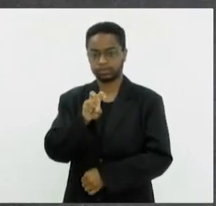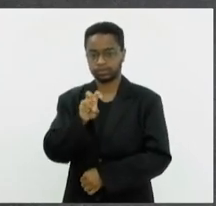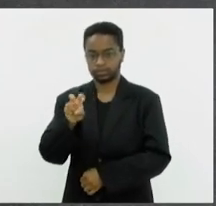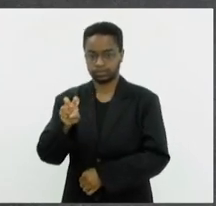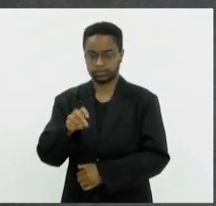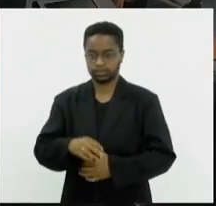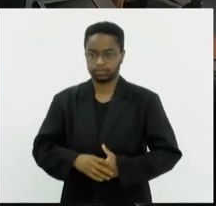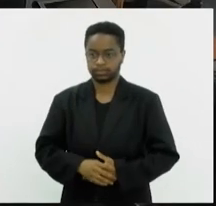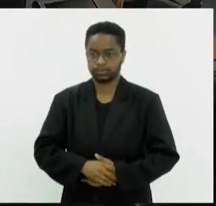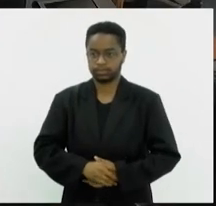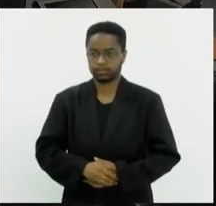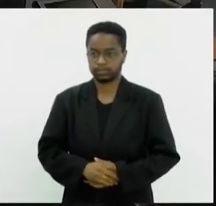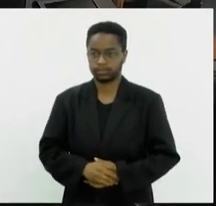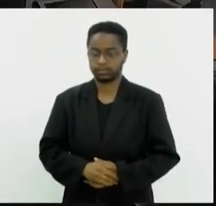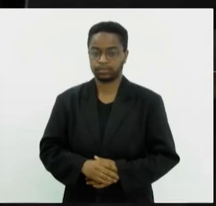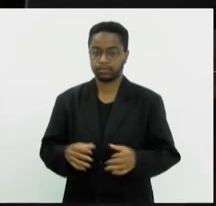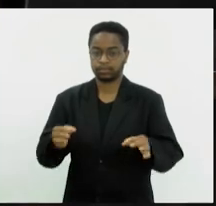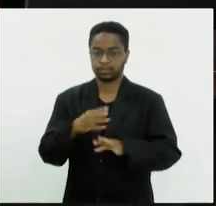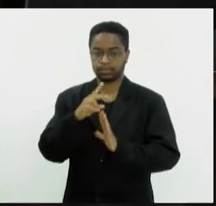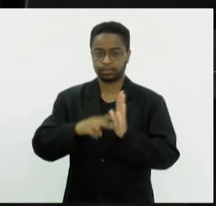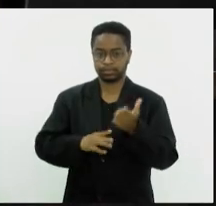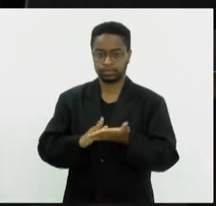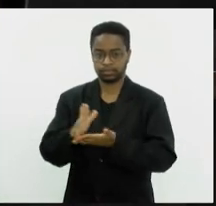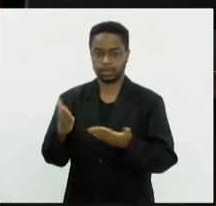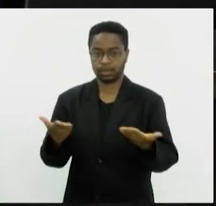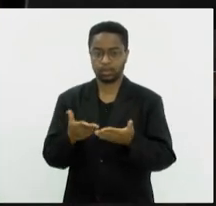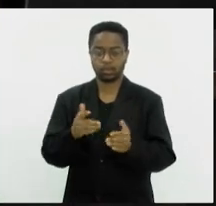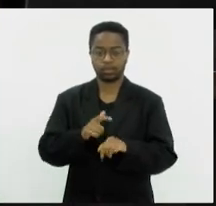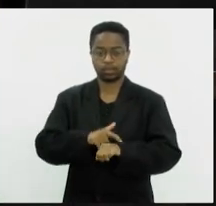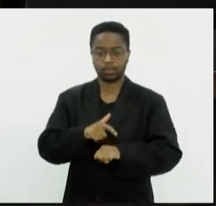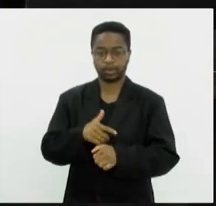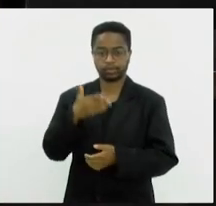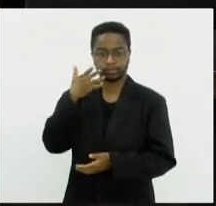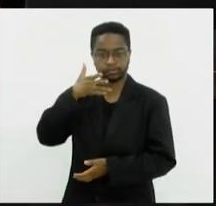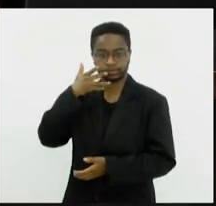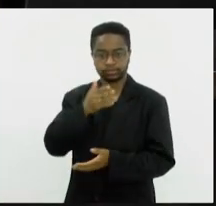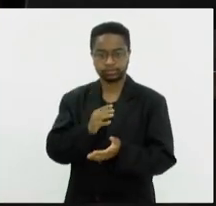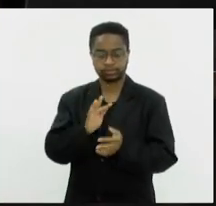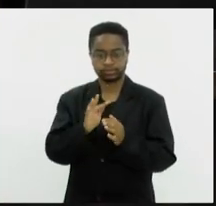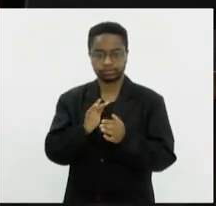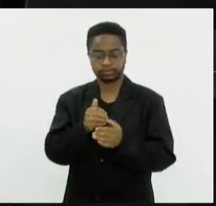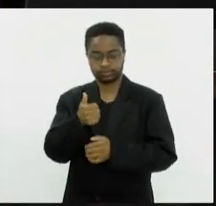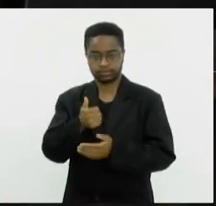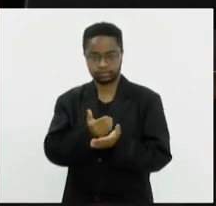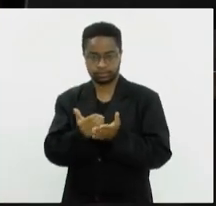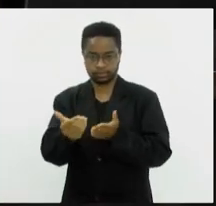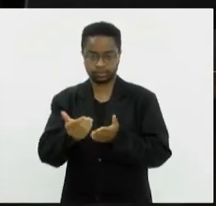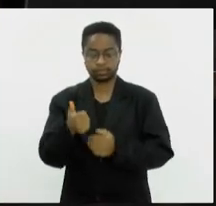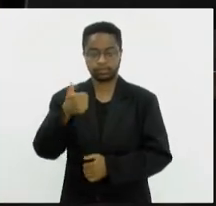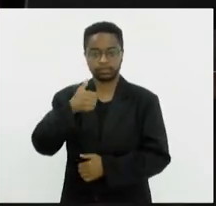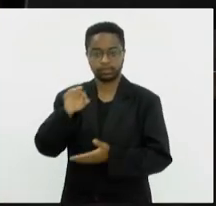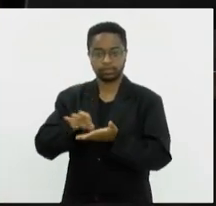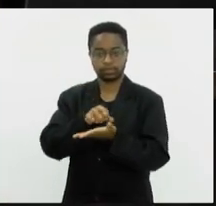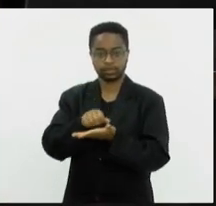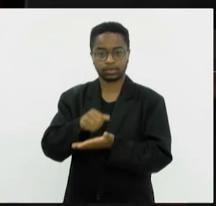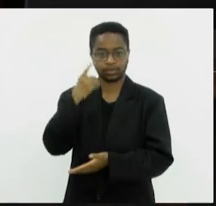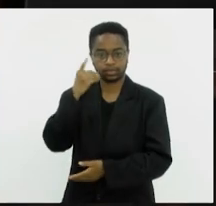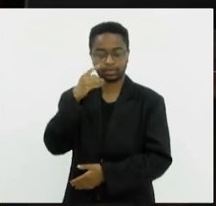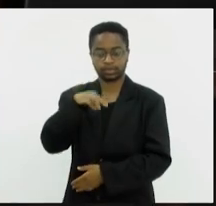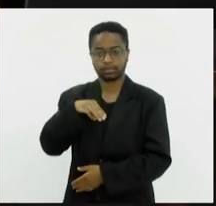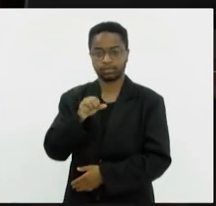17:55 L provada a ata Passos pedente Inicial primeir ador inscrito é a deputada Marina